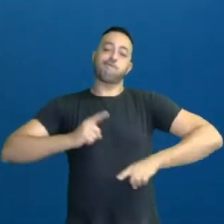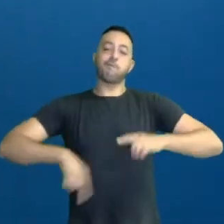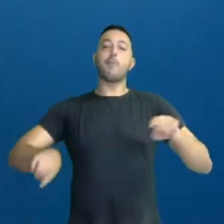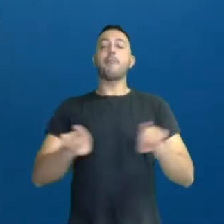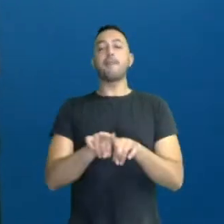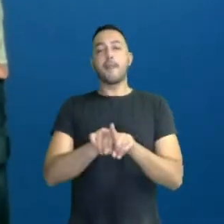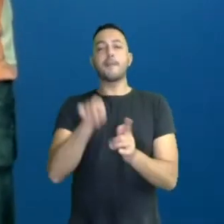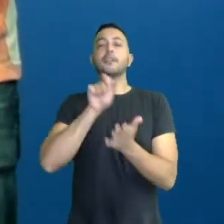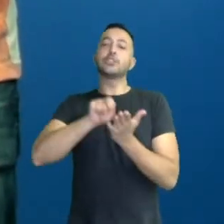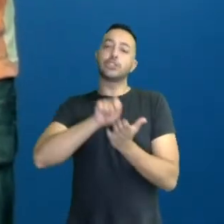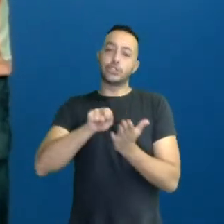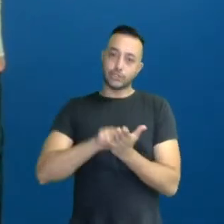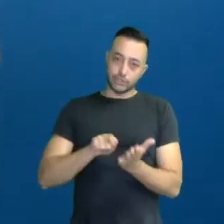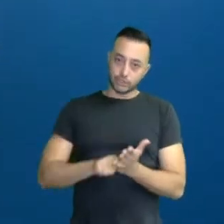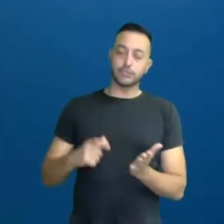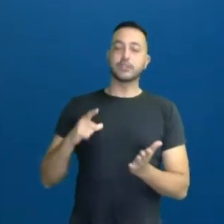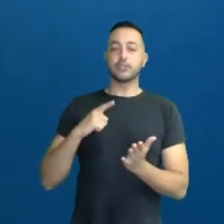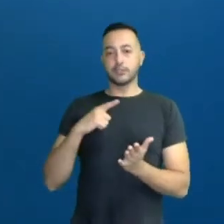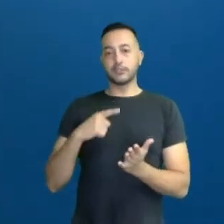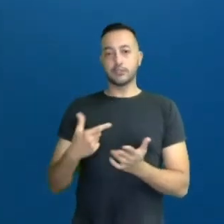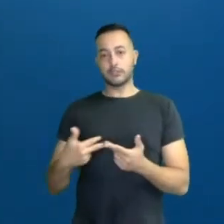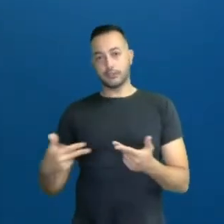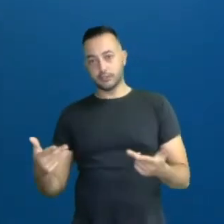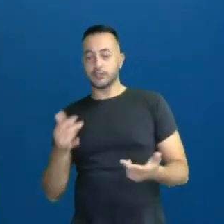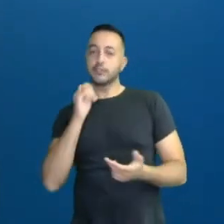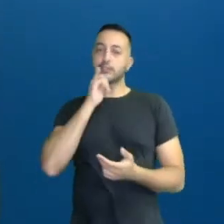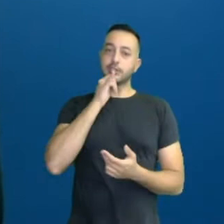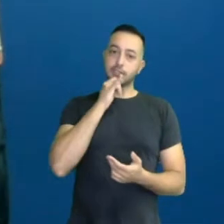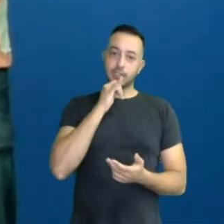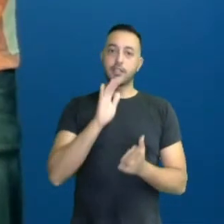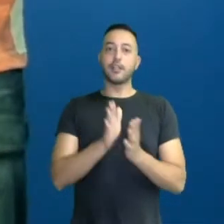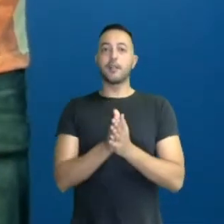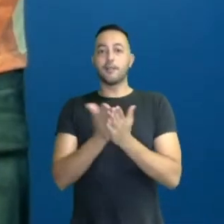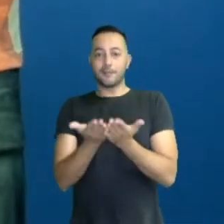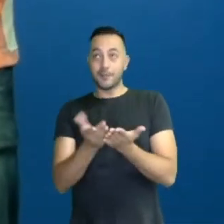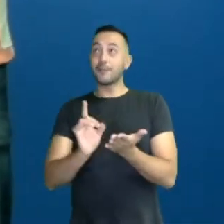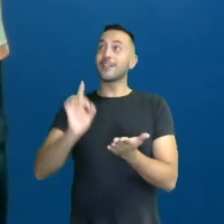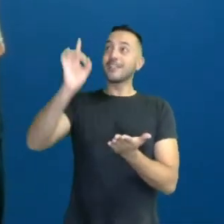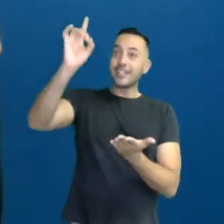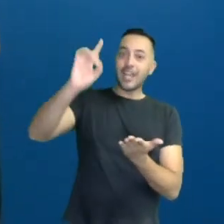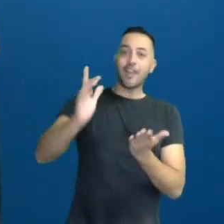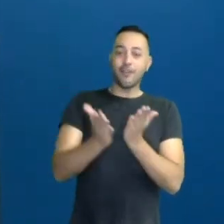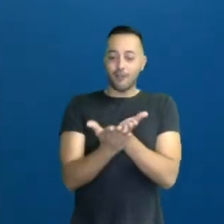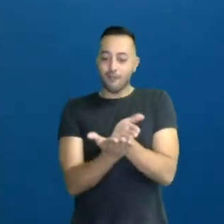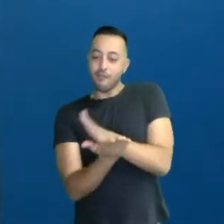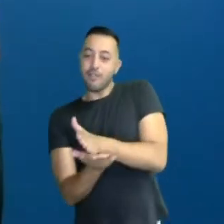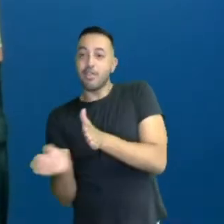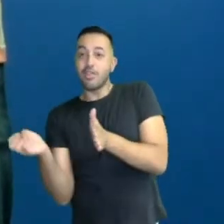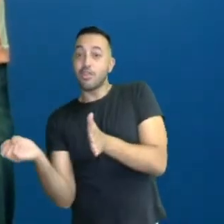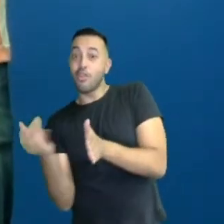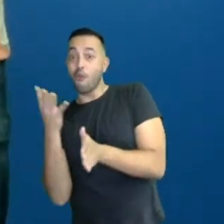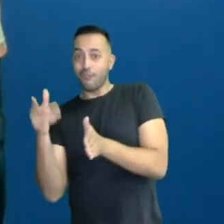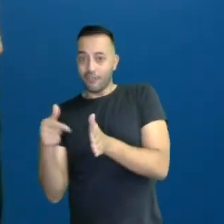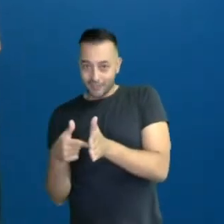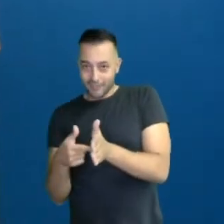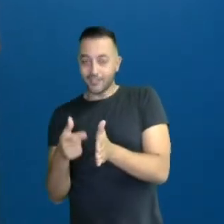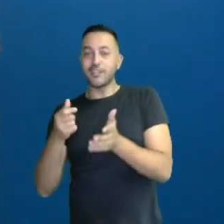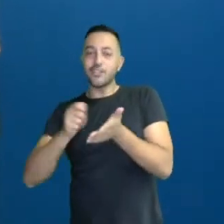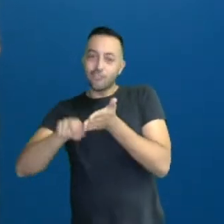os escritos e registros que nós temos, por exemplo, do Novo Testamento, foi feito em grego, porque também a